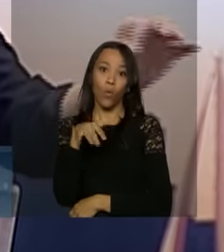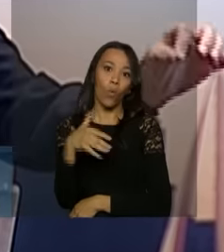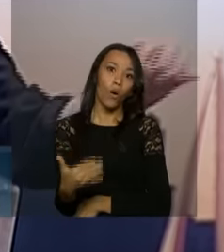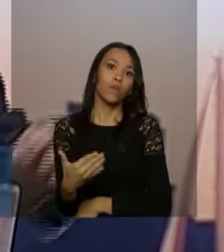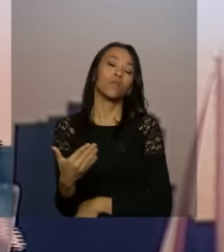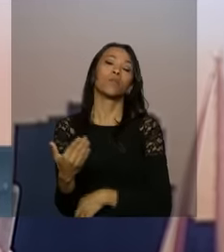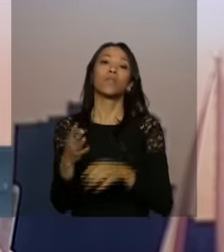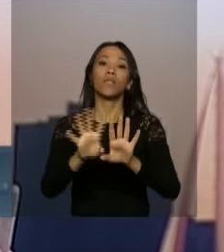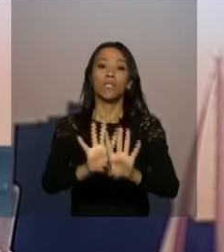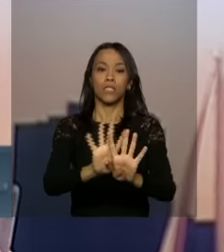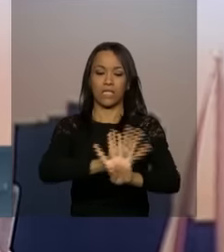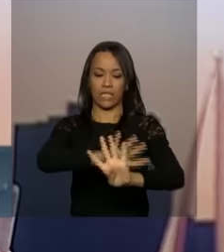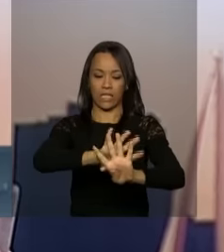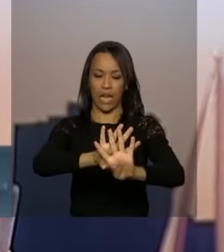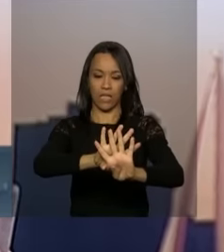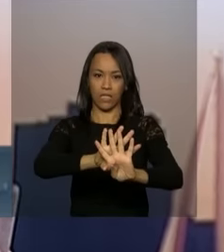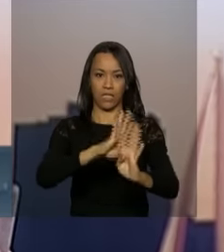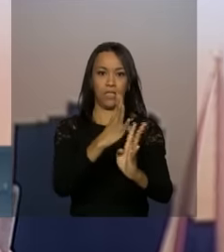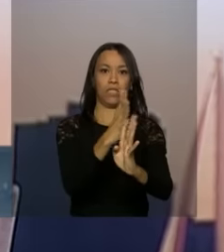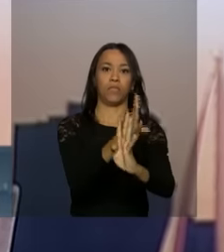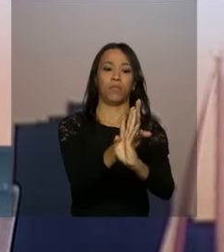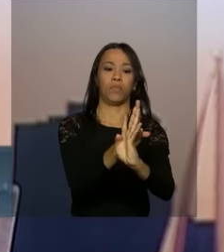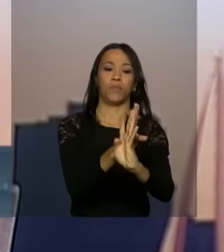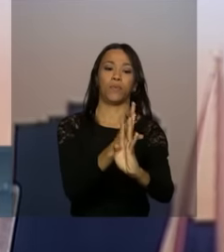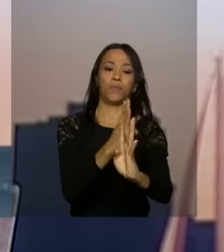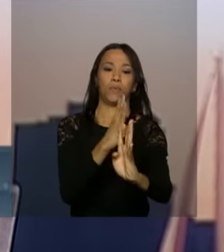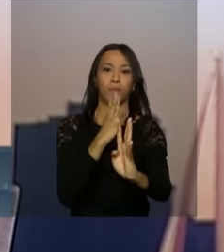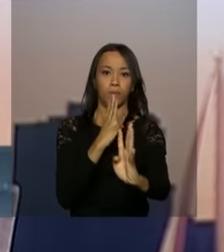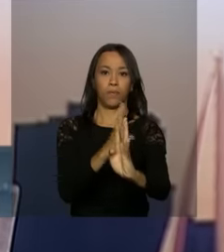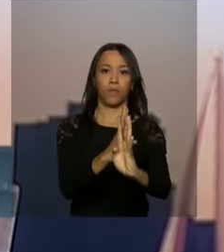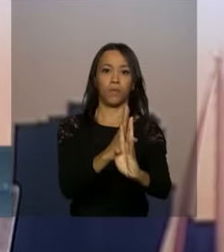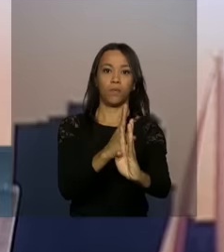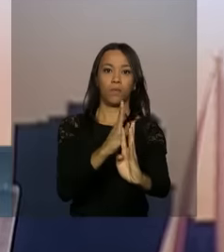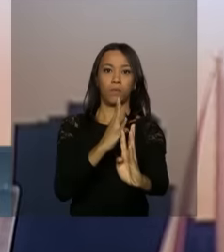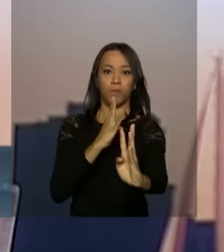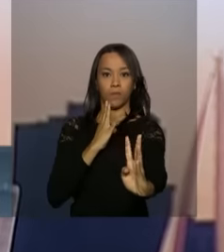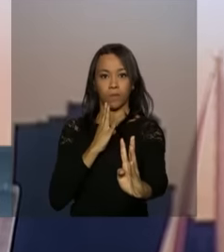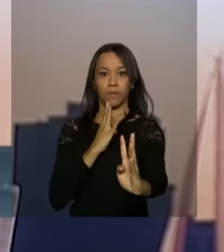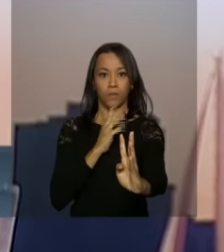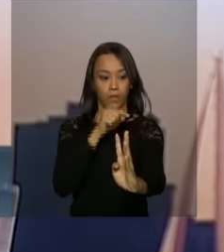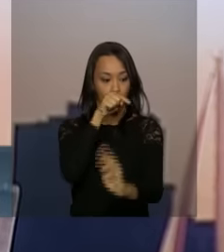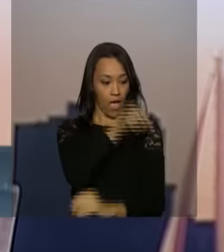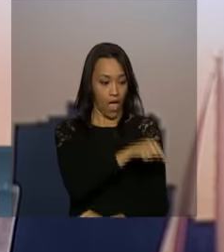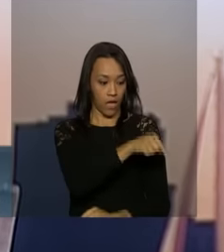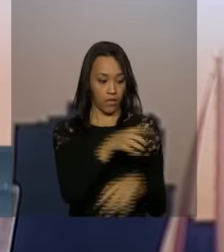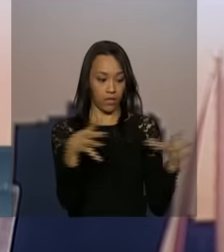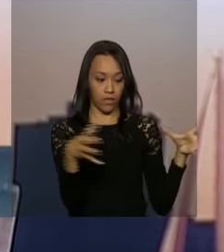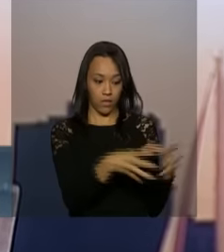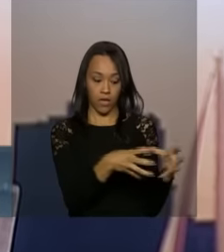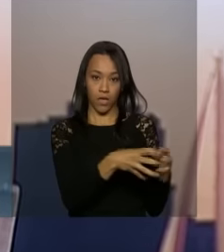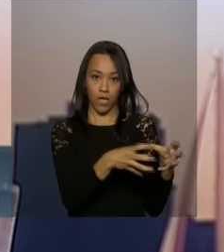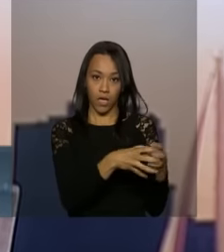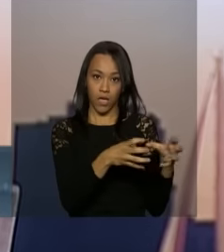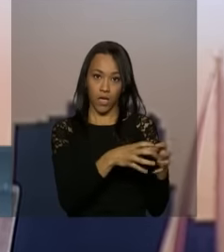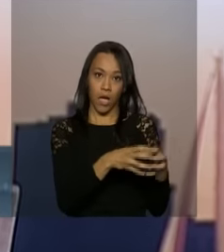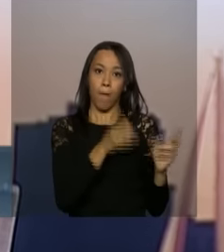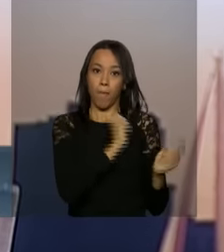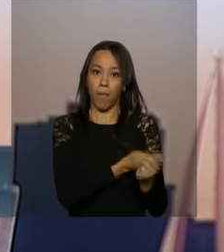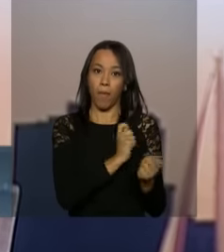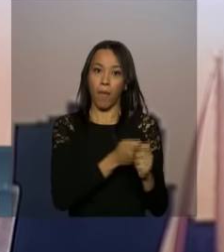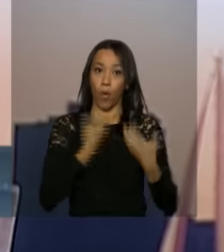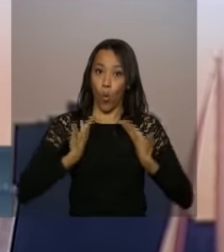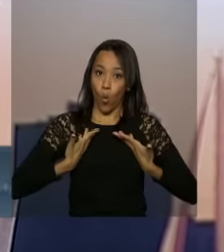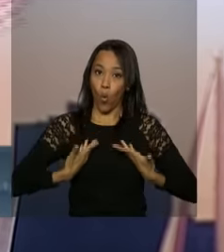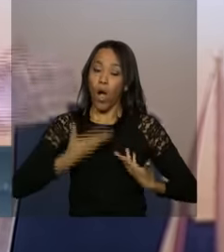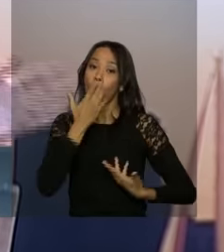aquelas grades que cercavam a banda da Brigada Militar, a banda holandesa vestida de